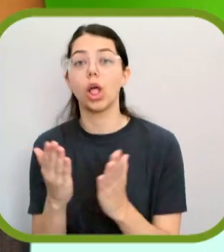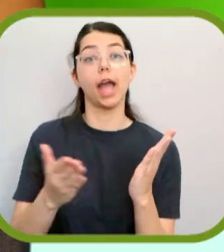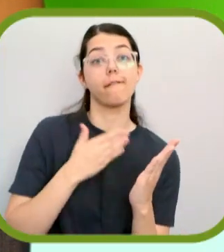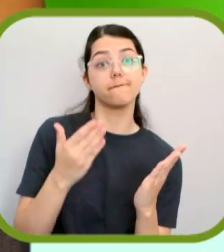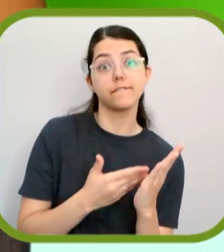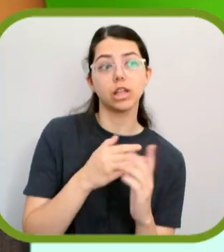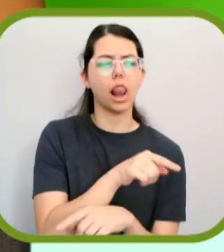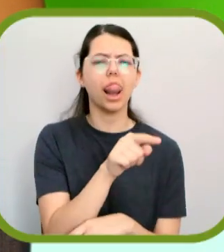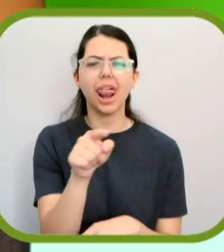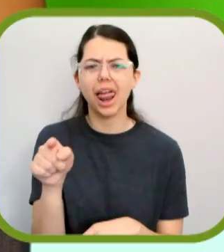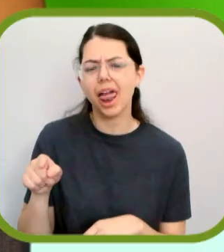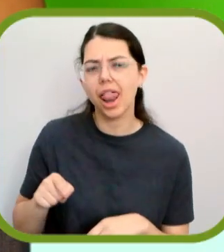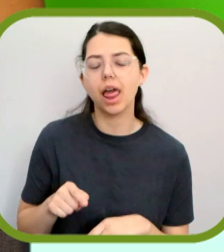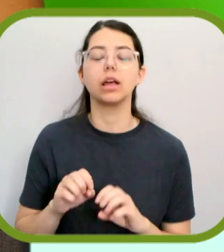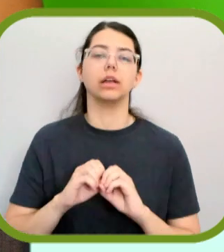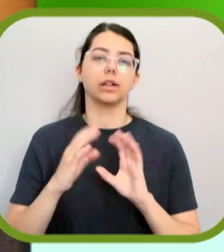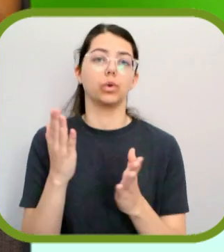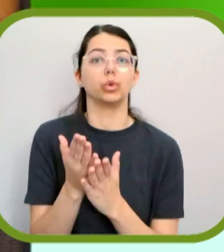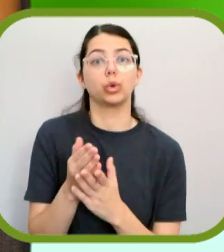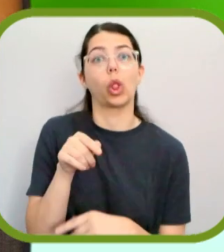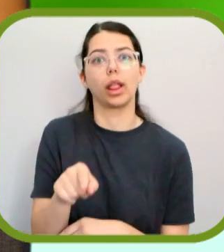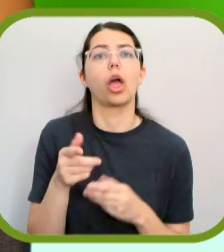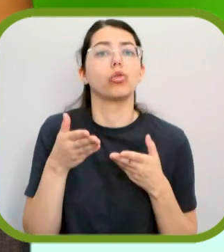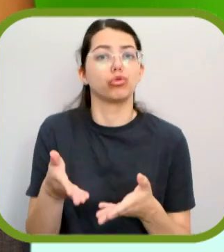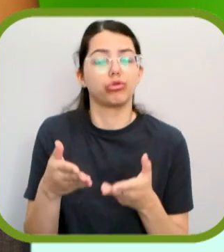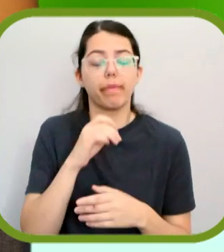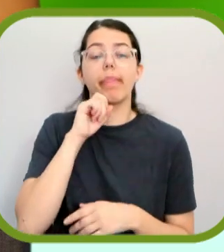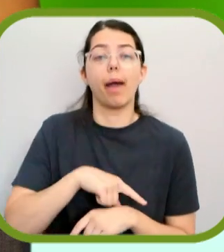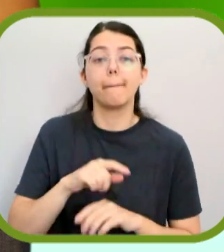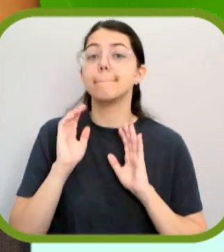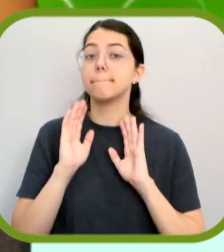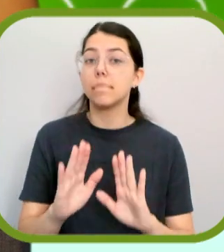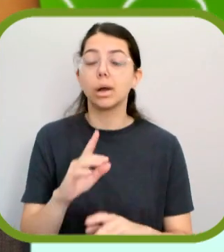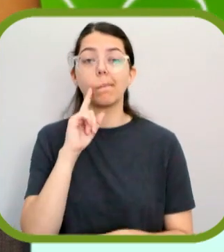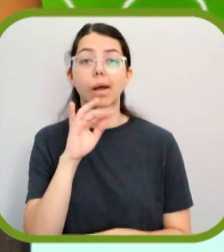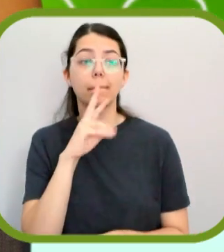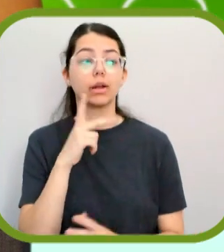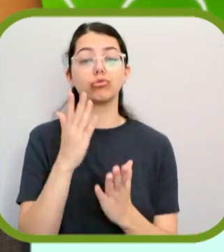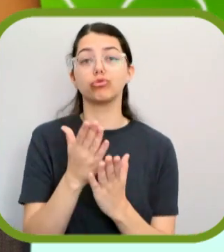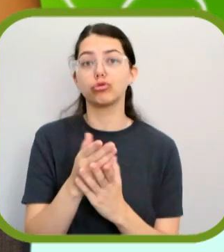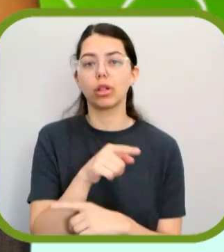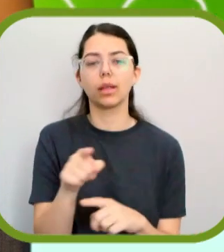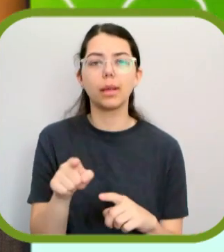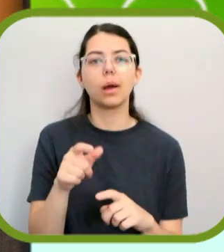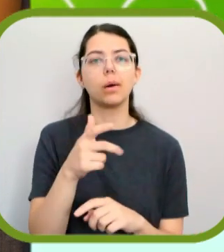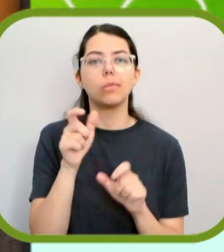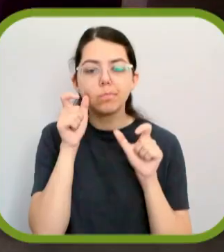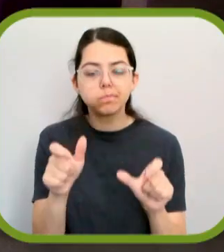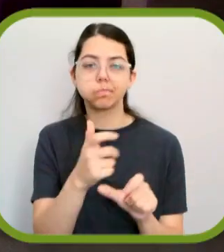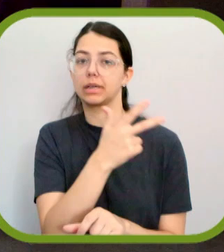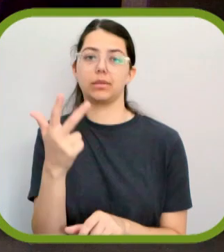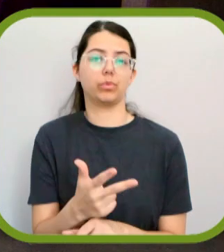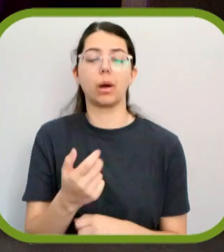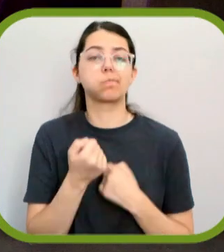casa, na escola, em revistas. Não é uma coisa que, claro que a escola consegue ajudar, mas nem os pais nem a escola